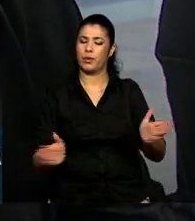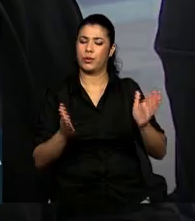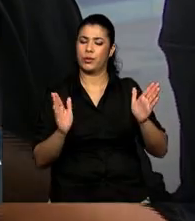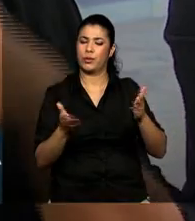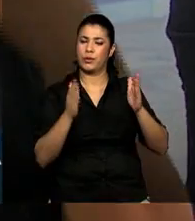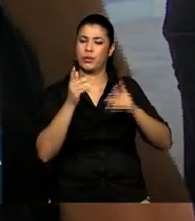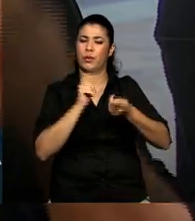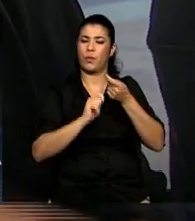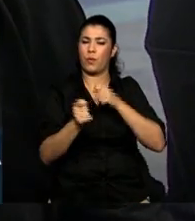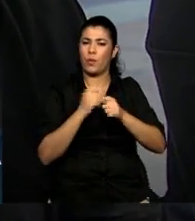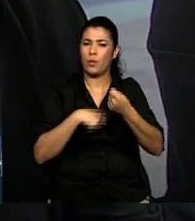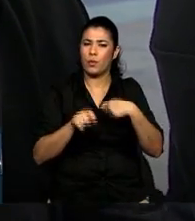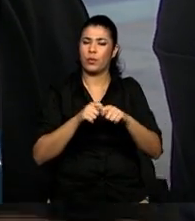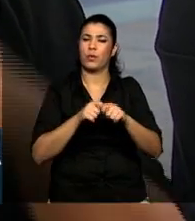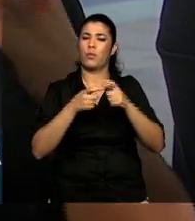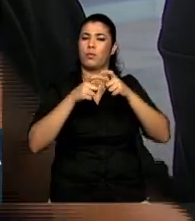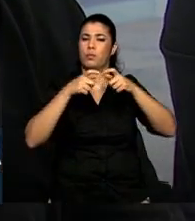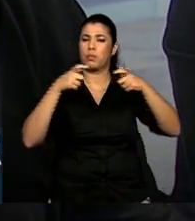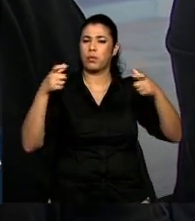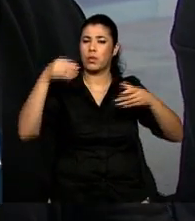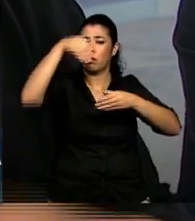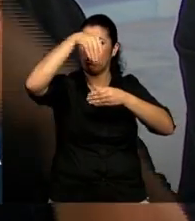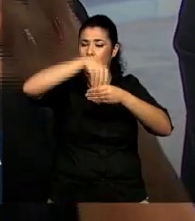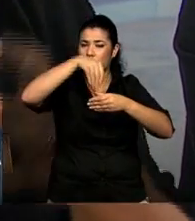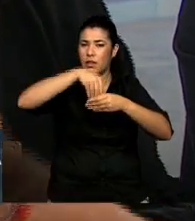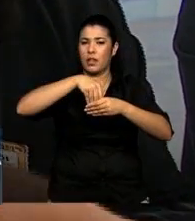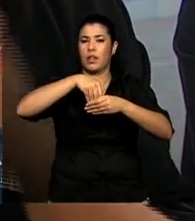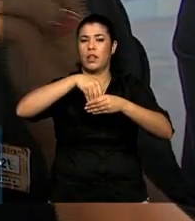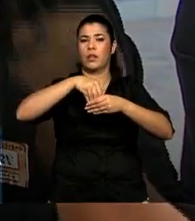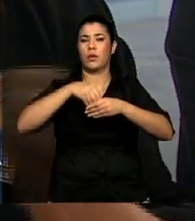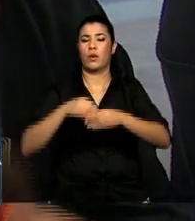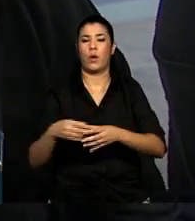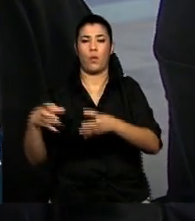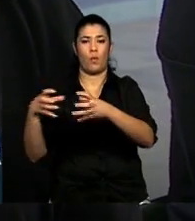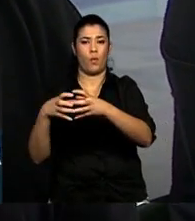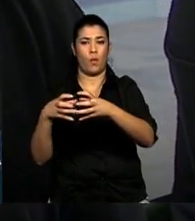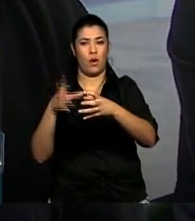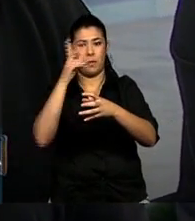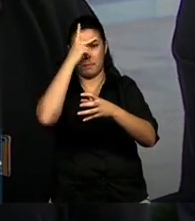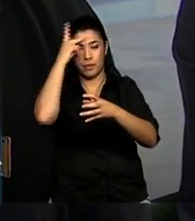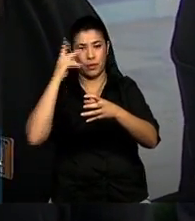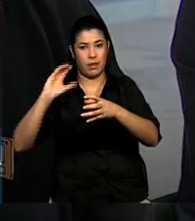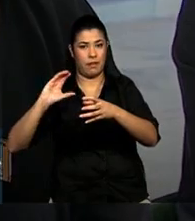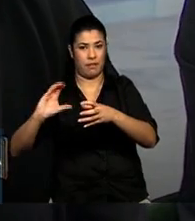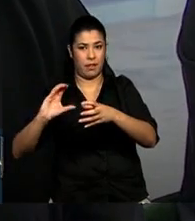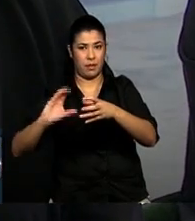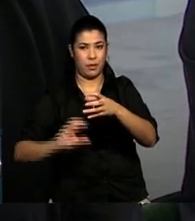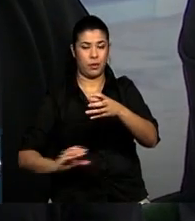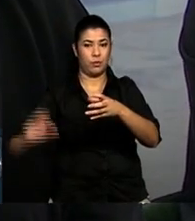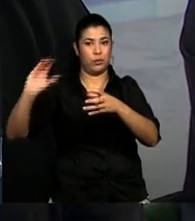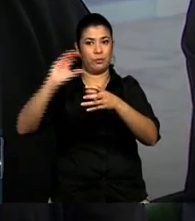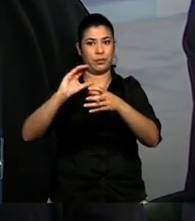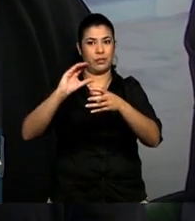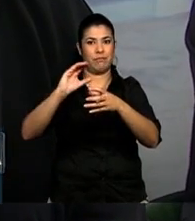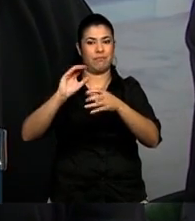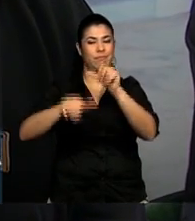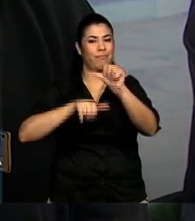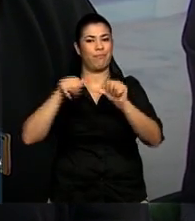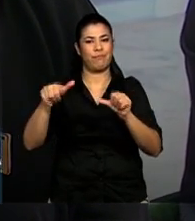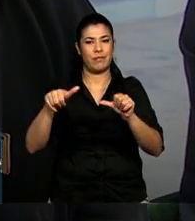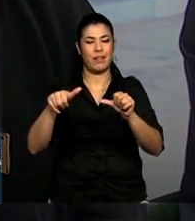ao crescimento interno ascensão paraa classe c o consumo interno Eh aí sustentando o crescimento do